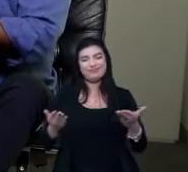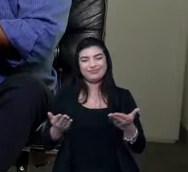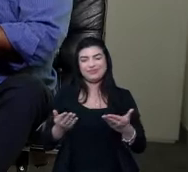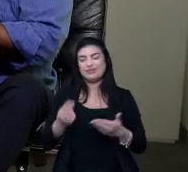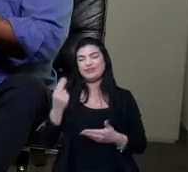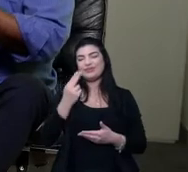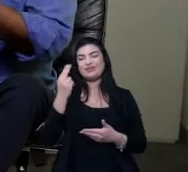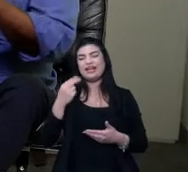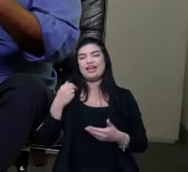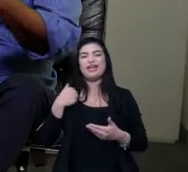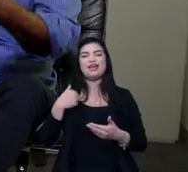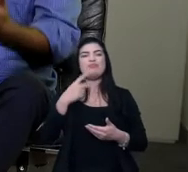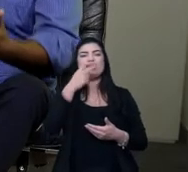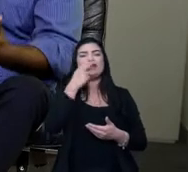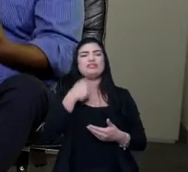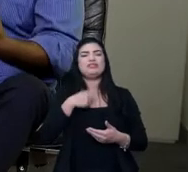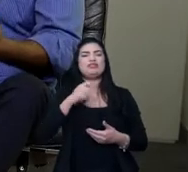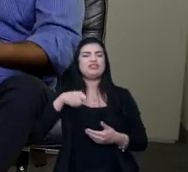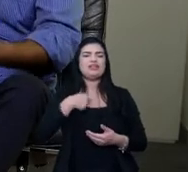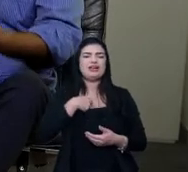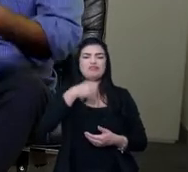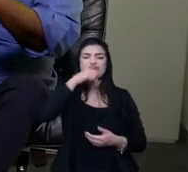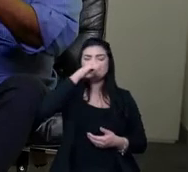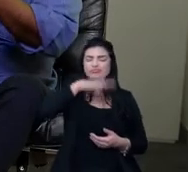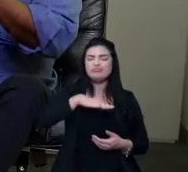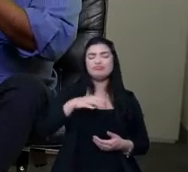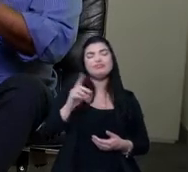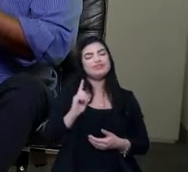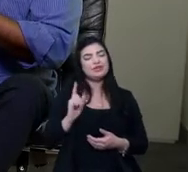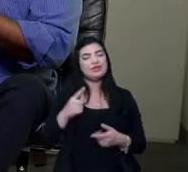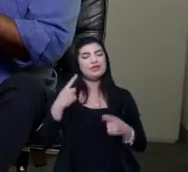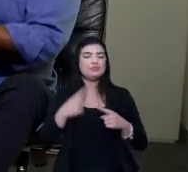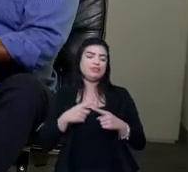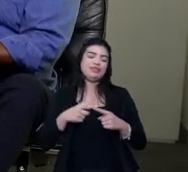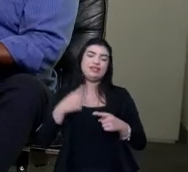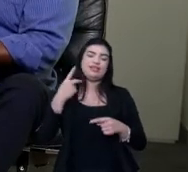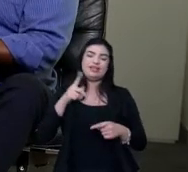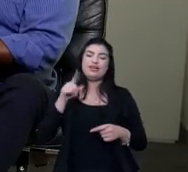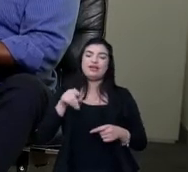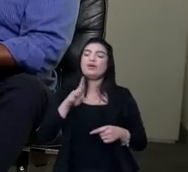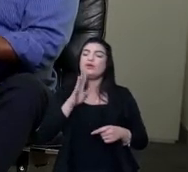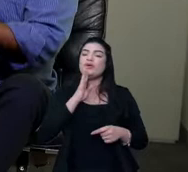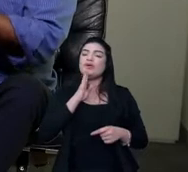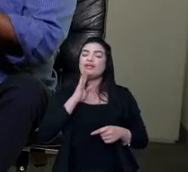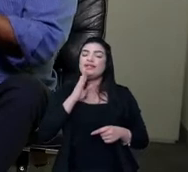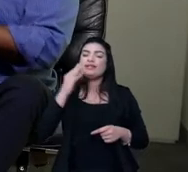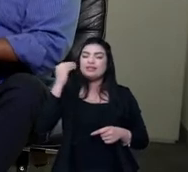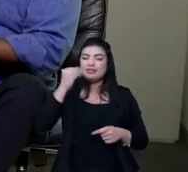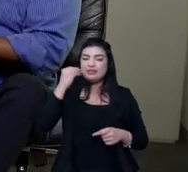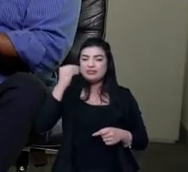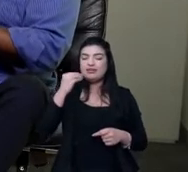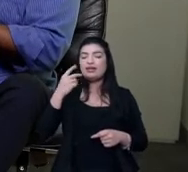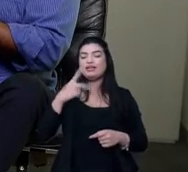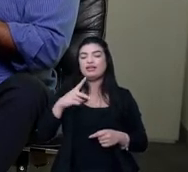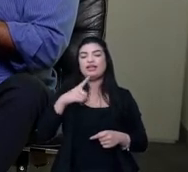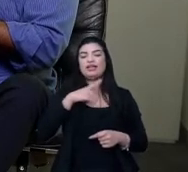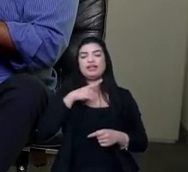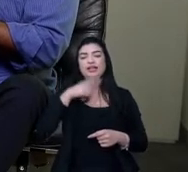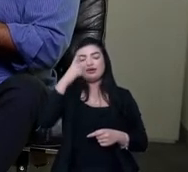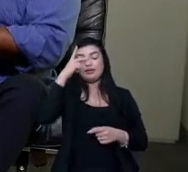uma ignorância, uma falta de conhecimento científico, porque aquilo é o conhecimento, e é um conhecimento também, que aquelas pessoas possuem para